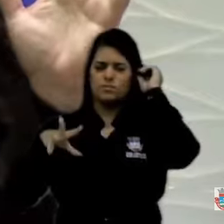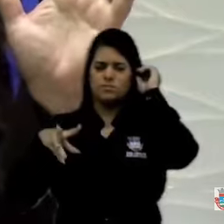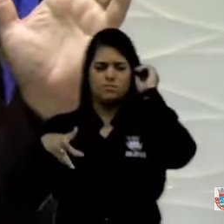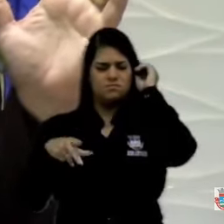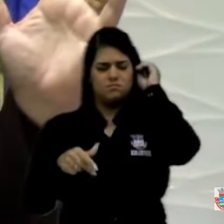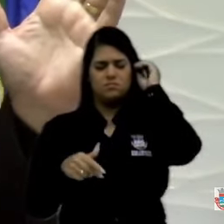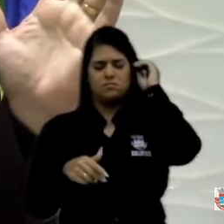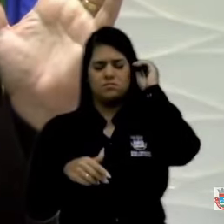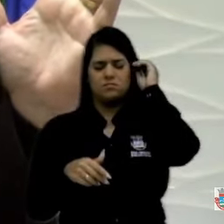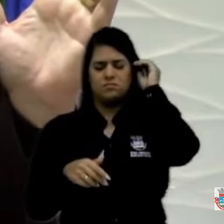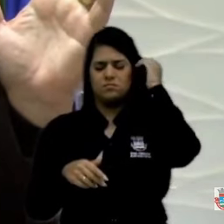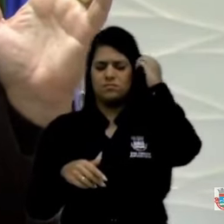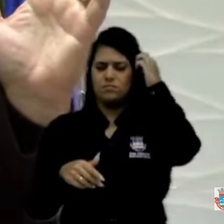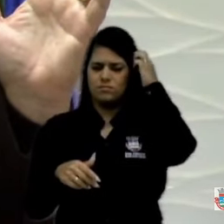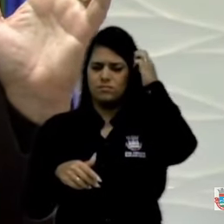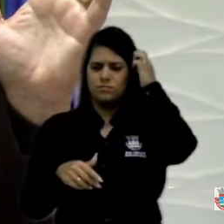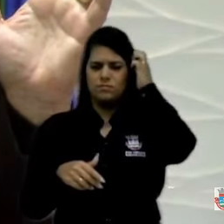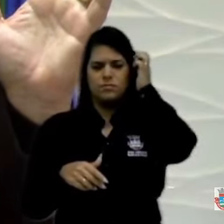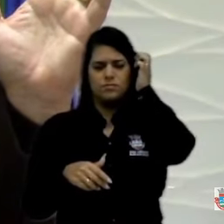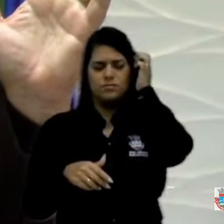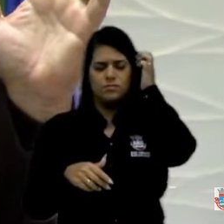tudo. Certo?